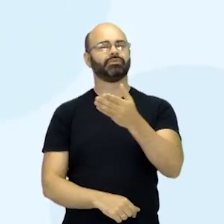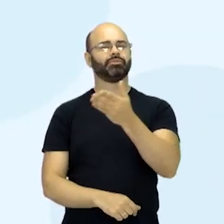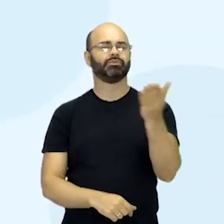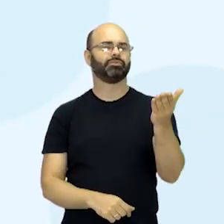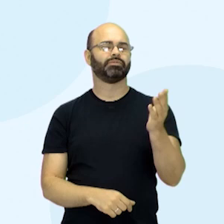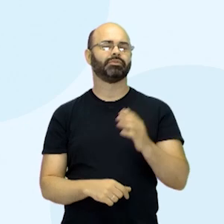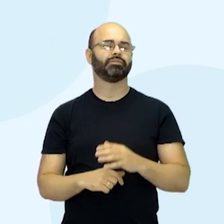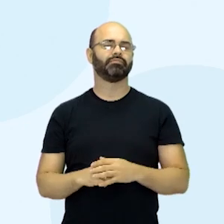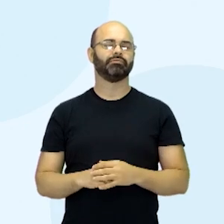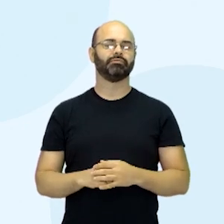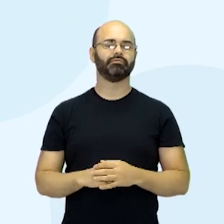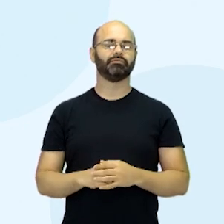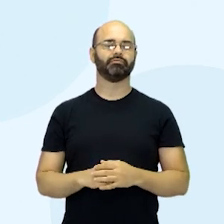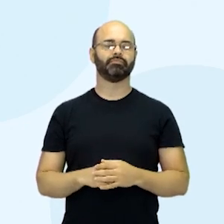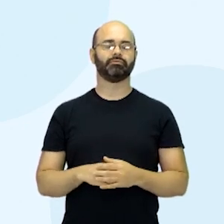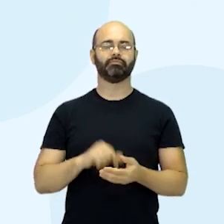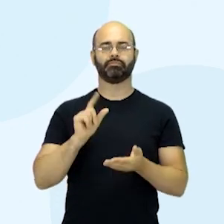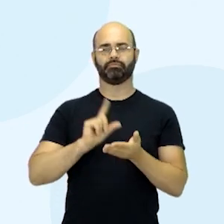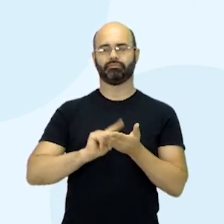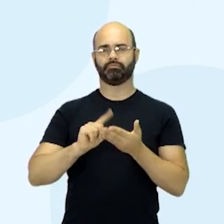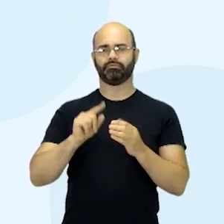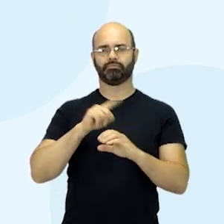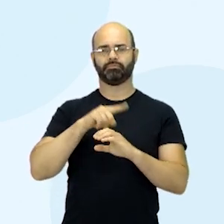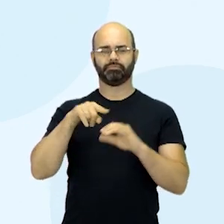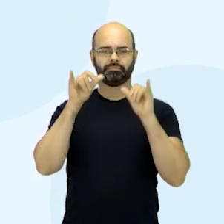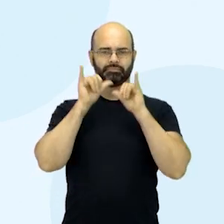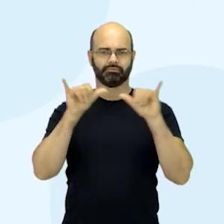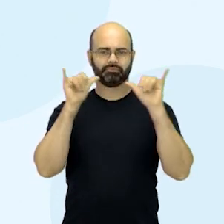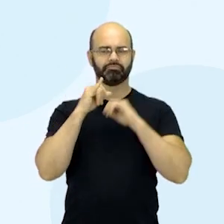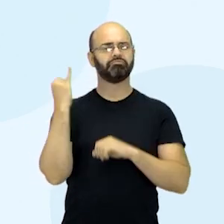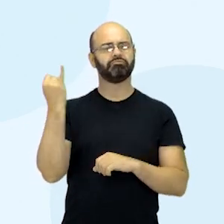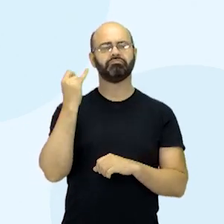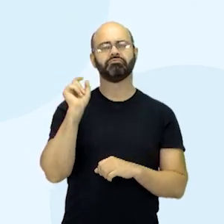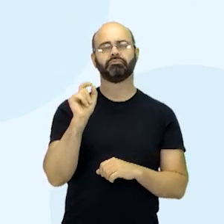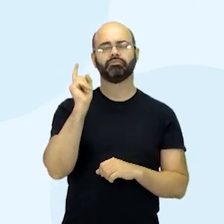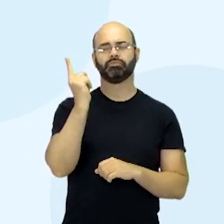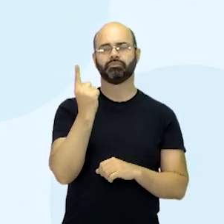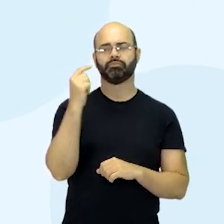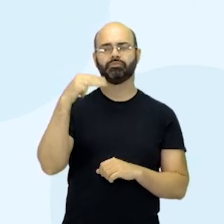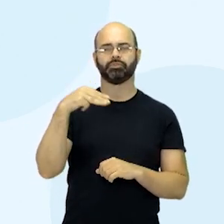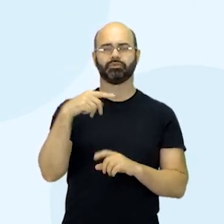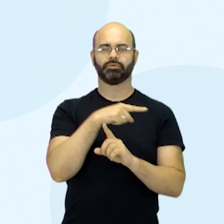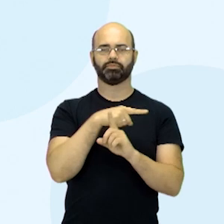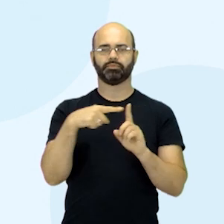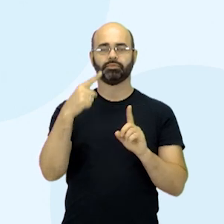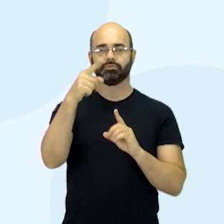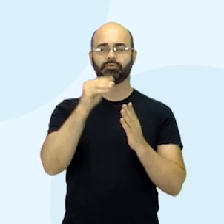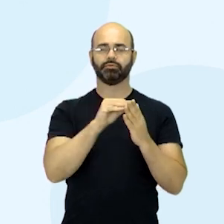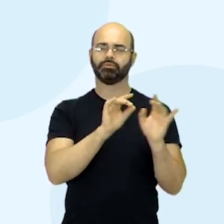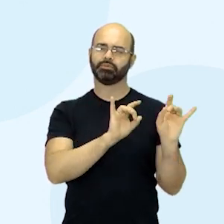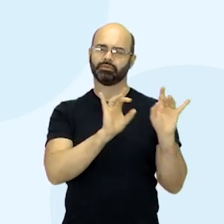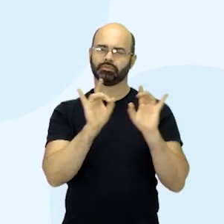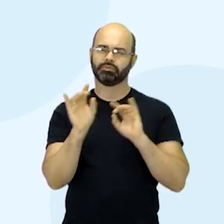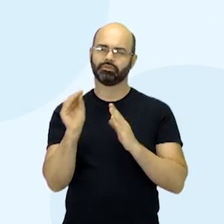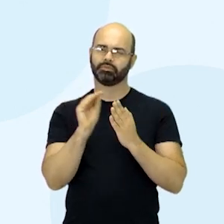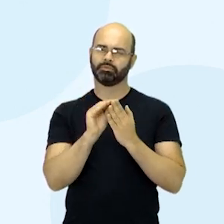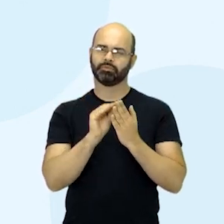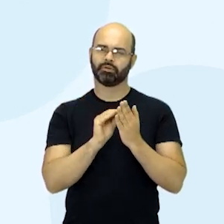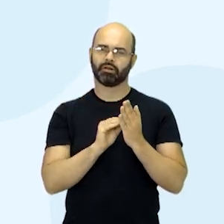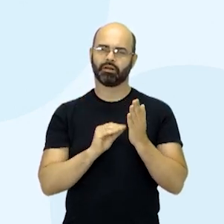a importância do artigo de divulgação científica? Eu vou dar 1 minuto e meio porque eu quero que vocês coloquem em detalhes para que